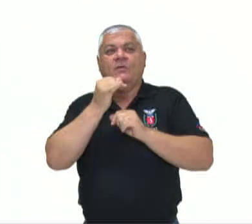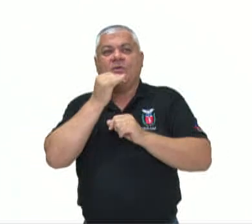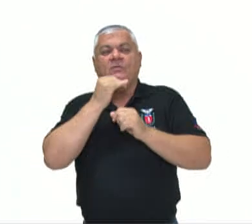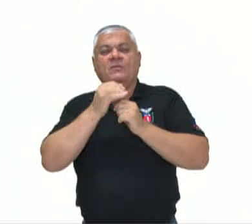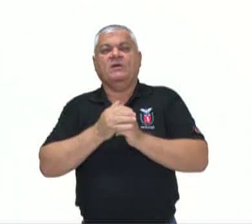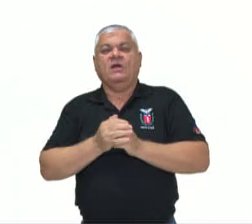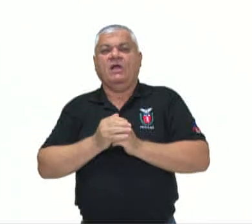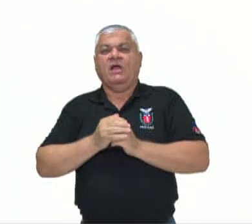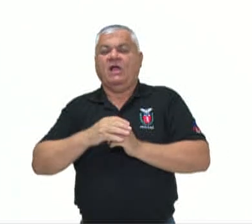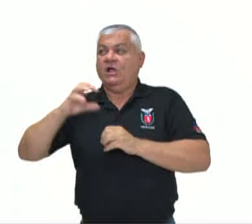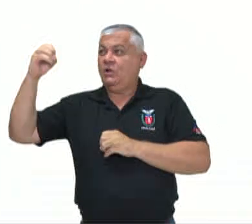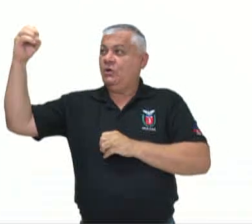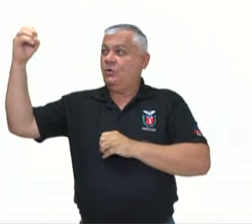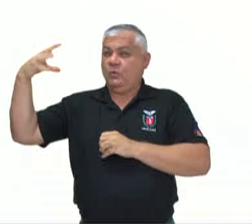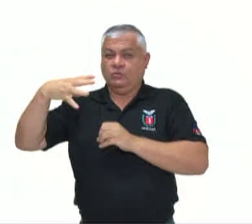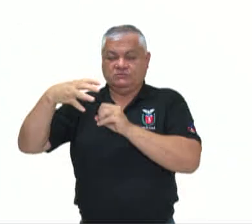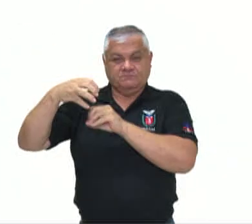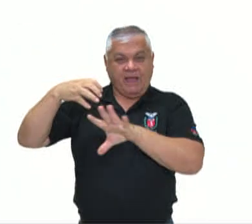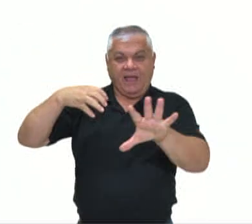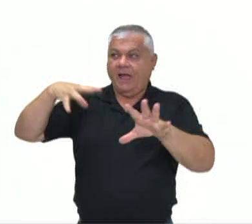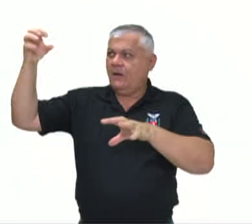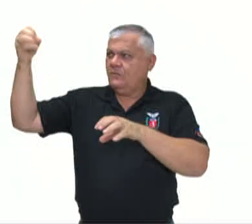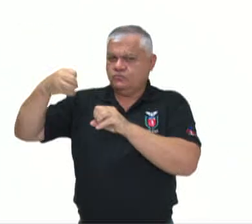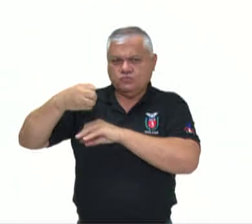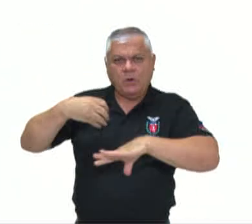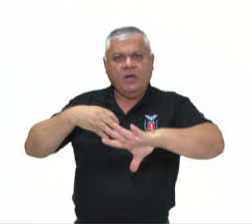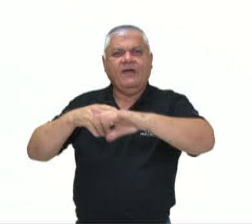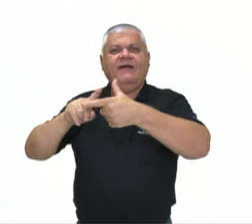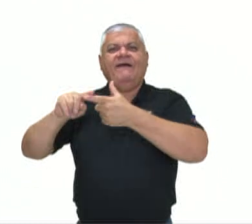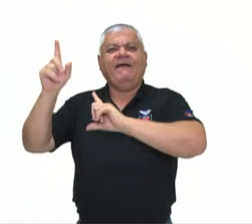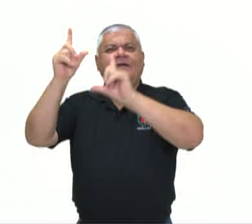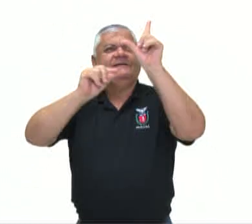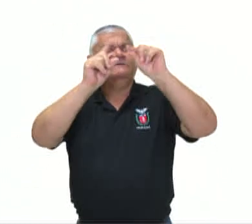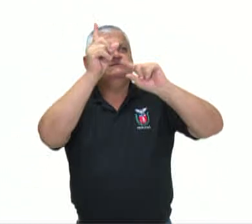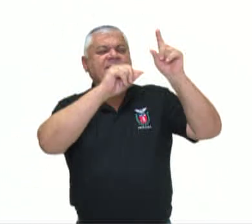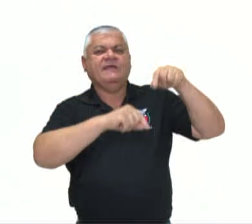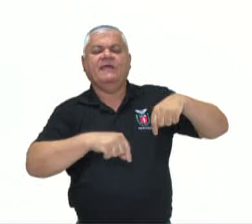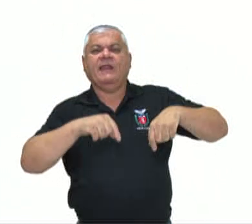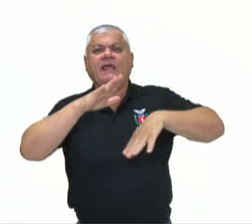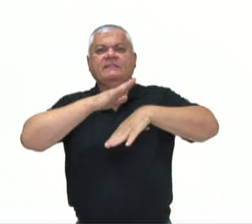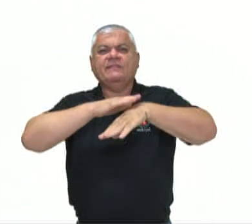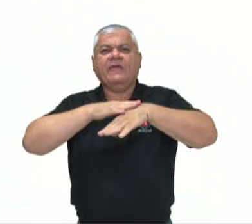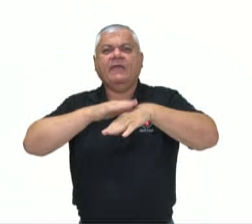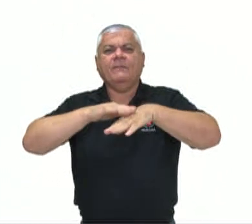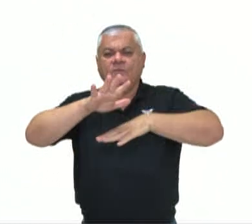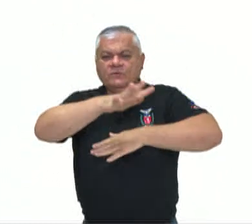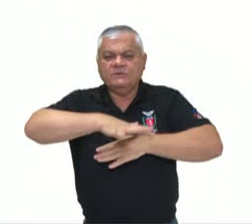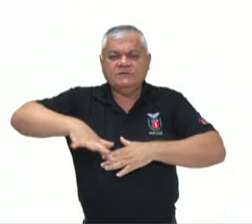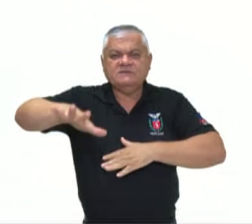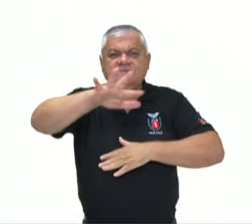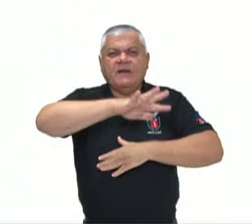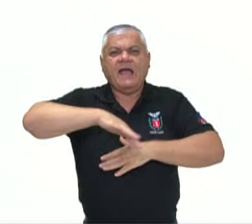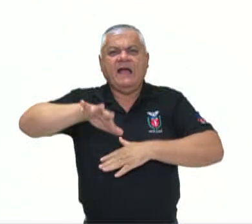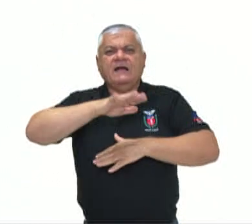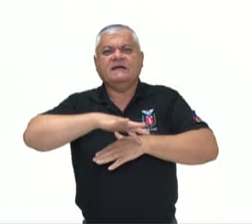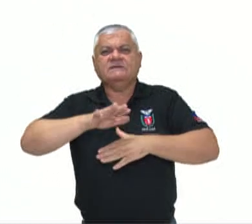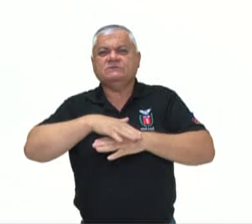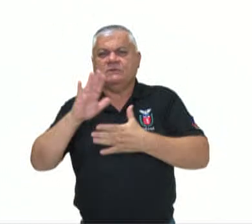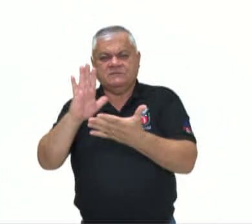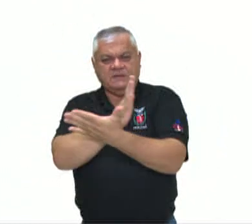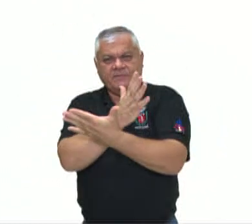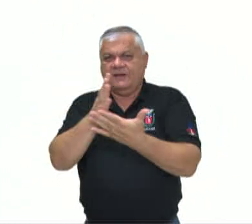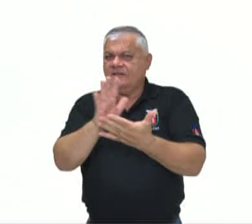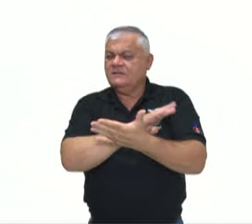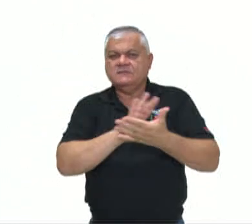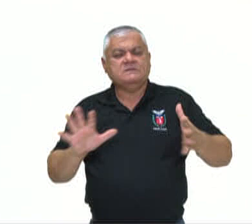da luz das estrelas. Assim, tempo e espaço não são mais entidades separadas, mas são substituídas